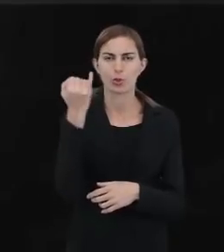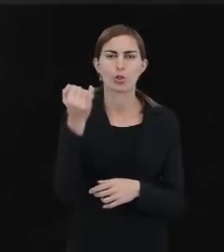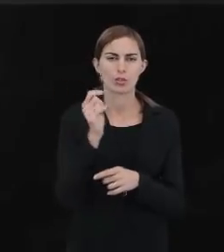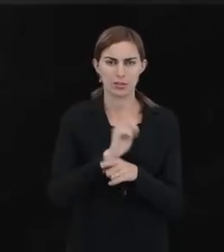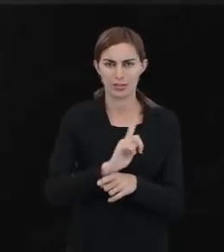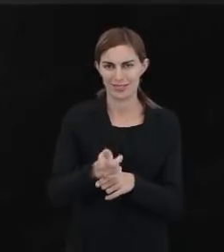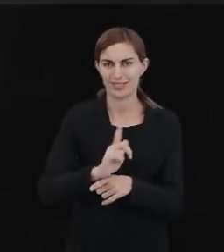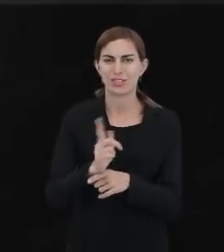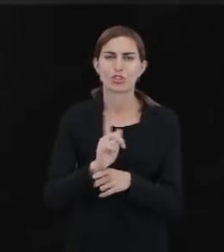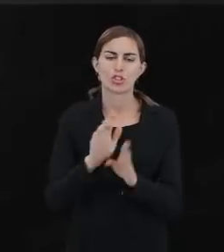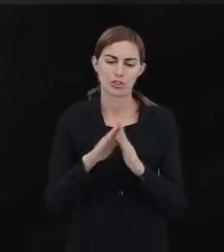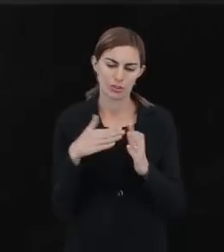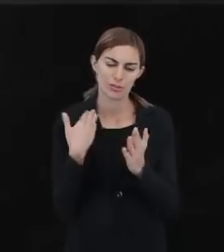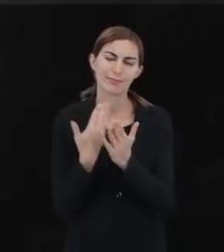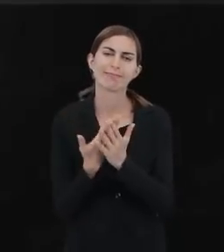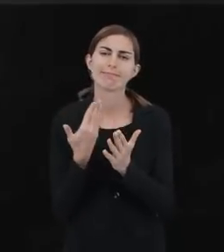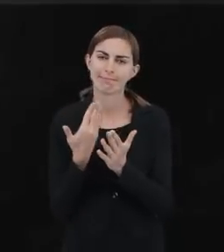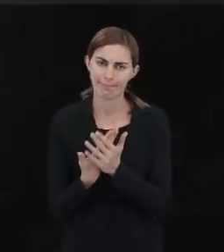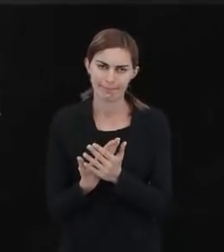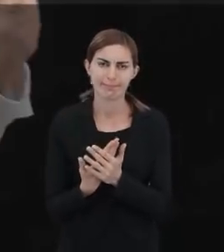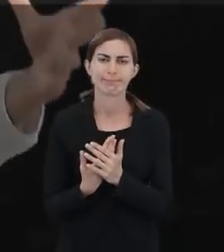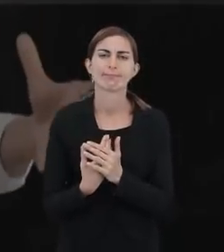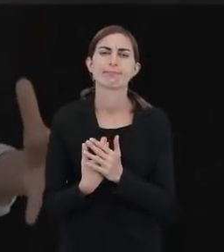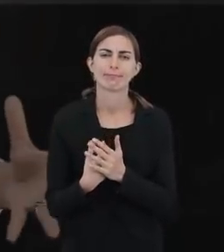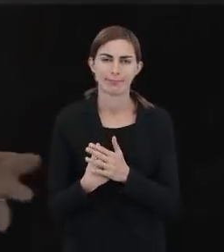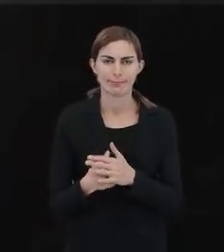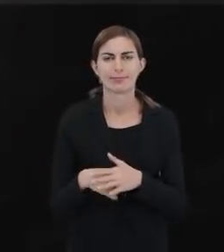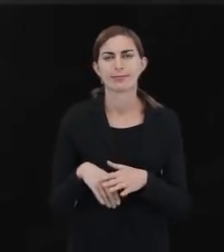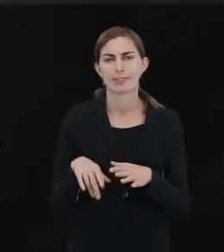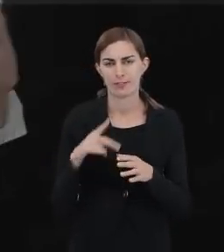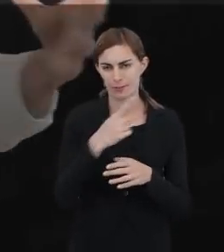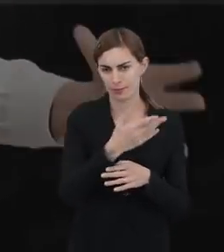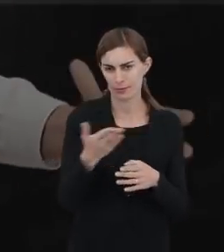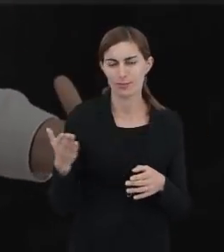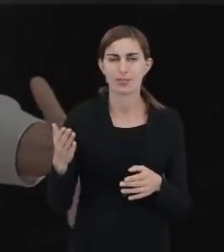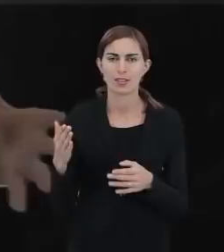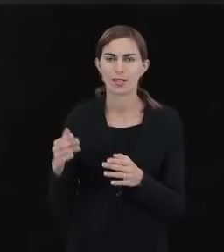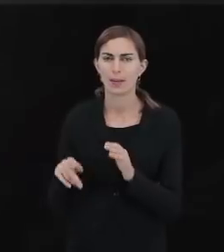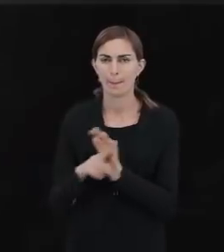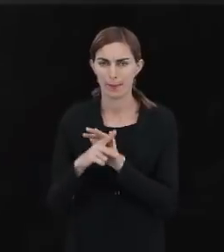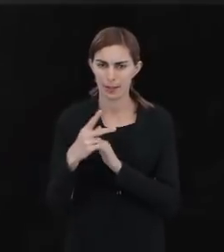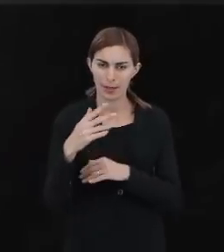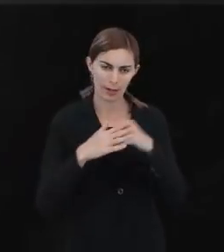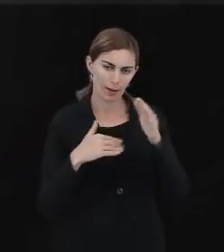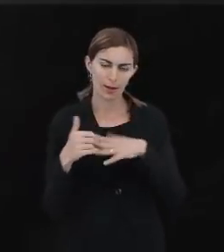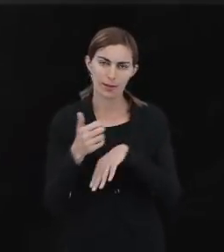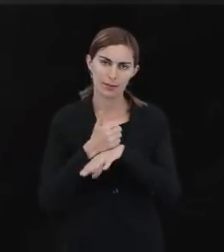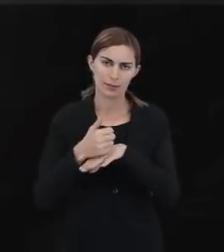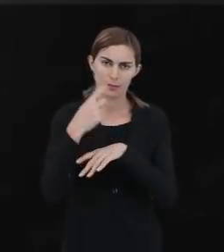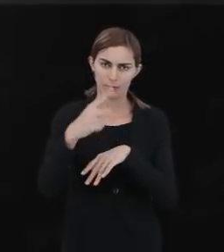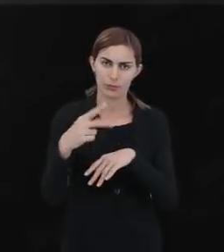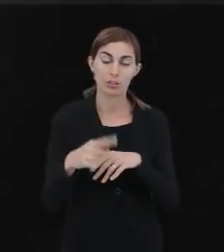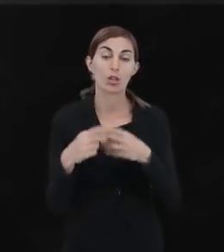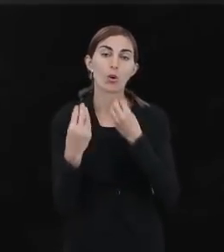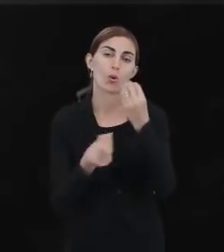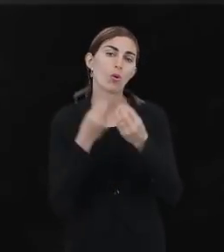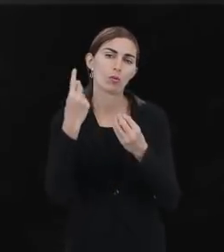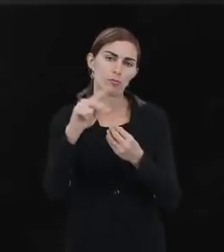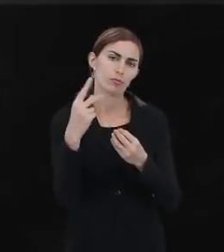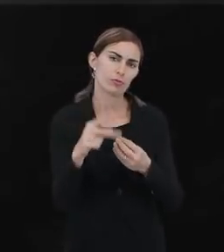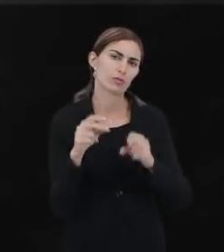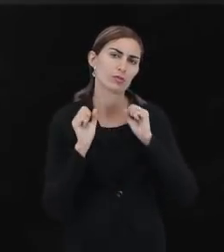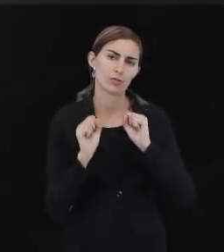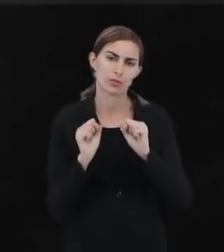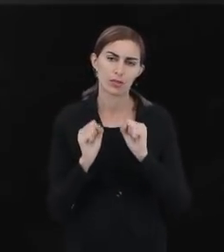gestão escolar que é vejo nada de vocês que é a casa de vocês e como vocês podem é